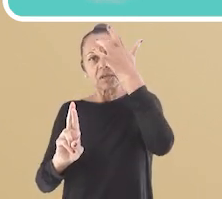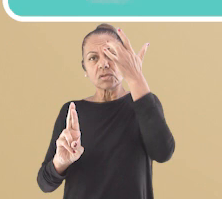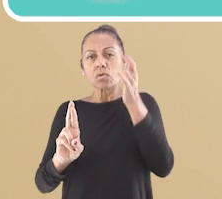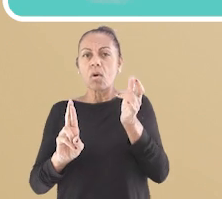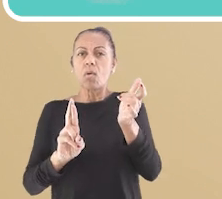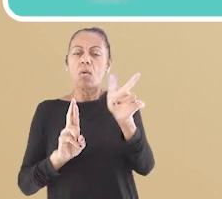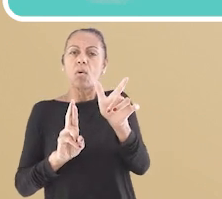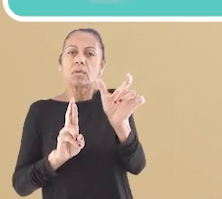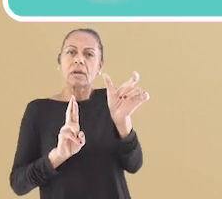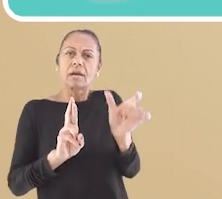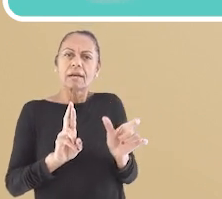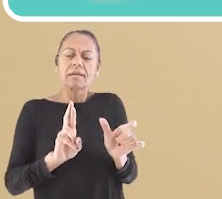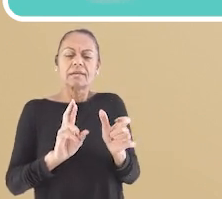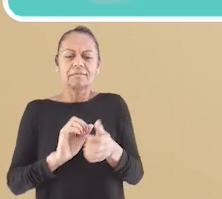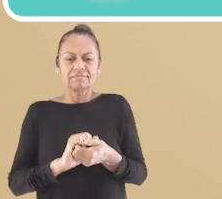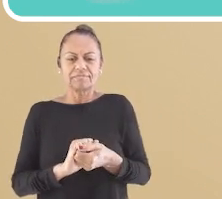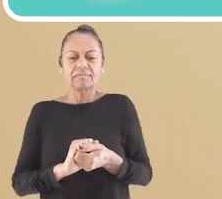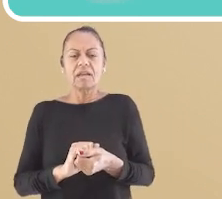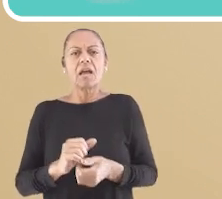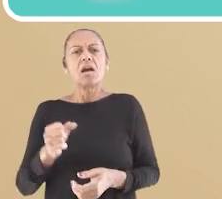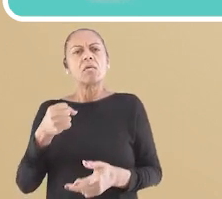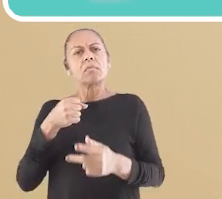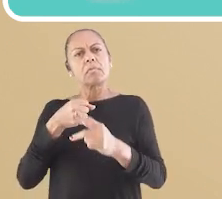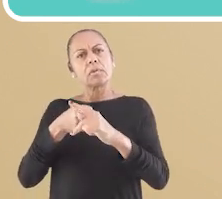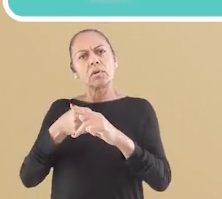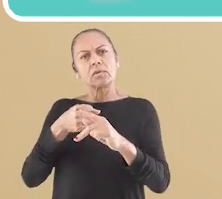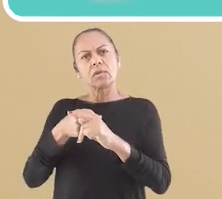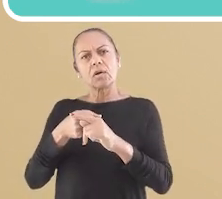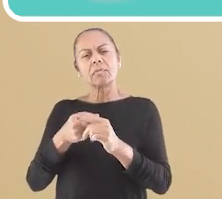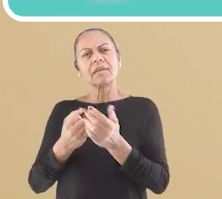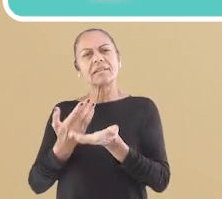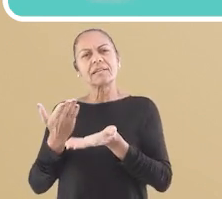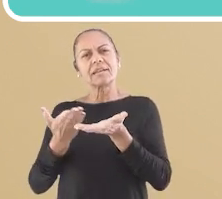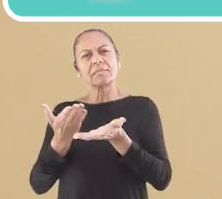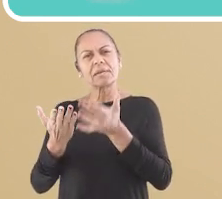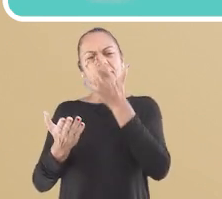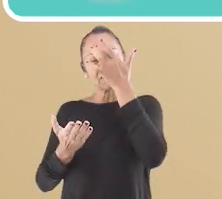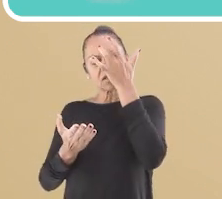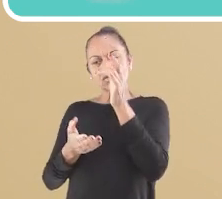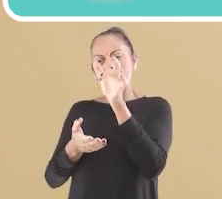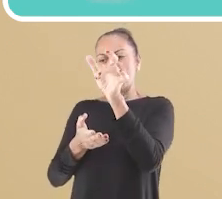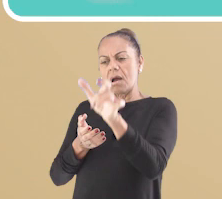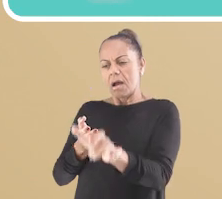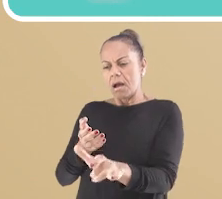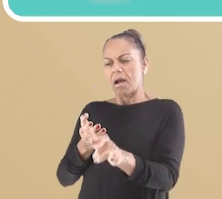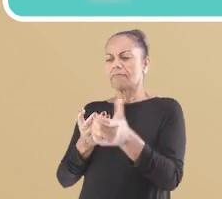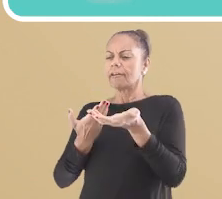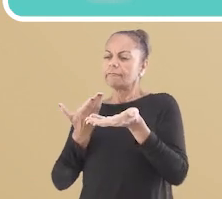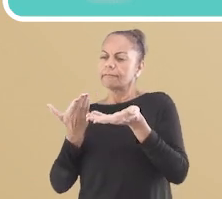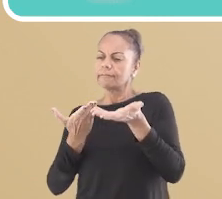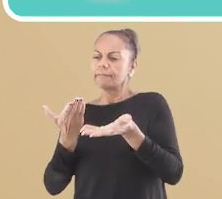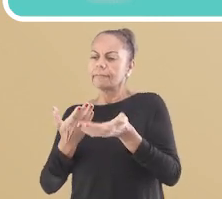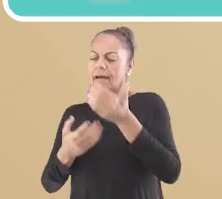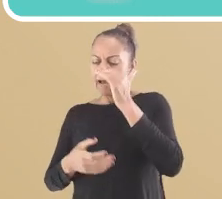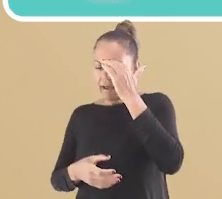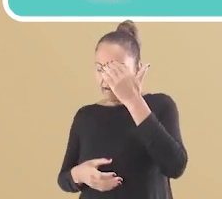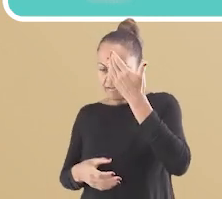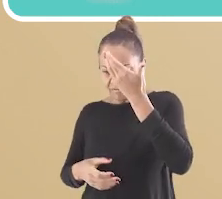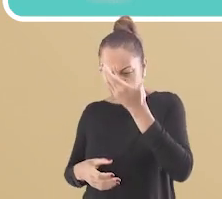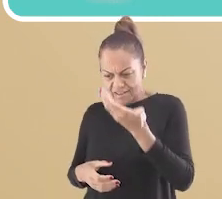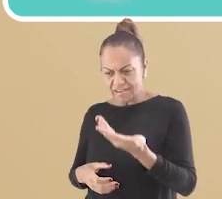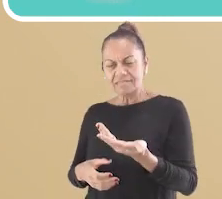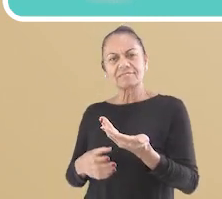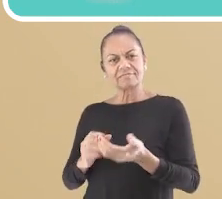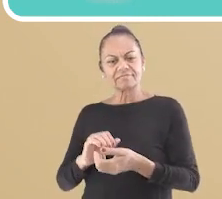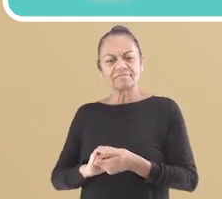outras pessoas na conversa. Pronomes de tratamento são as formas como você trata alguém e servem para demonstrar